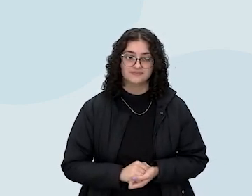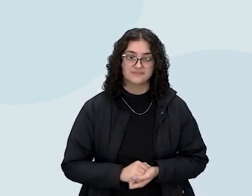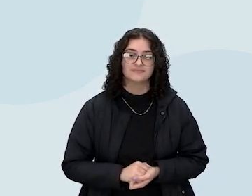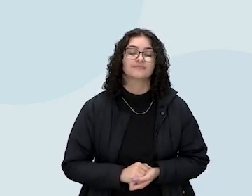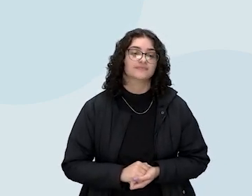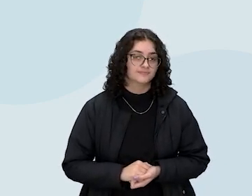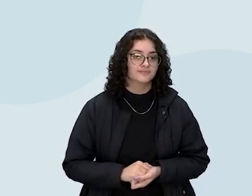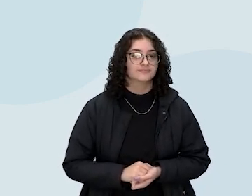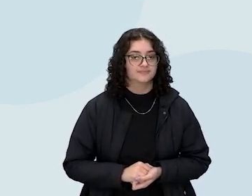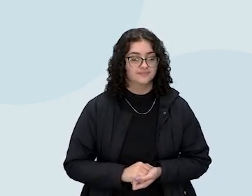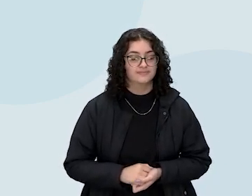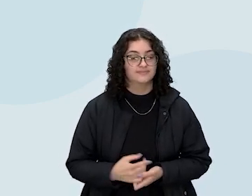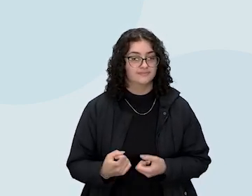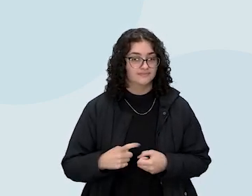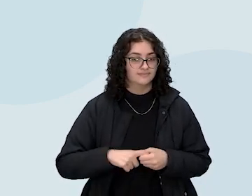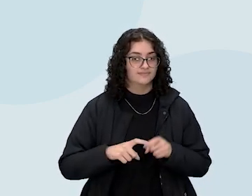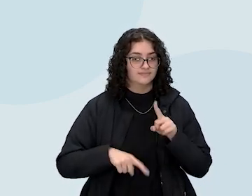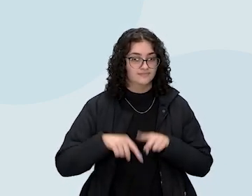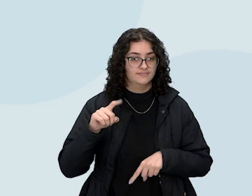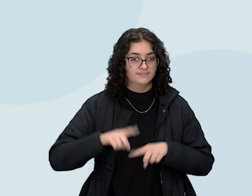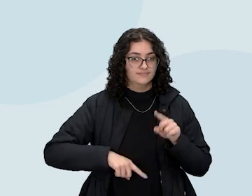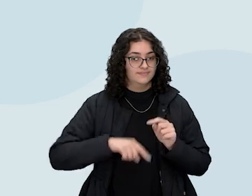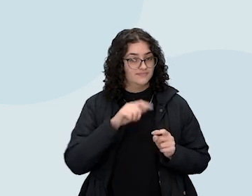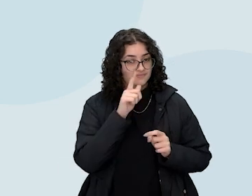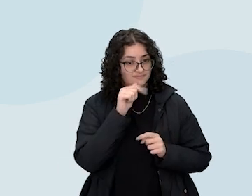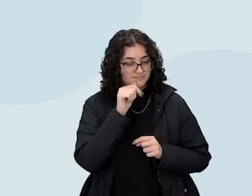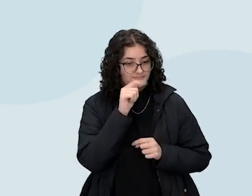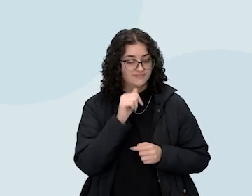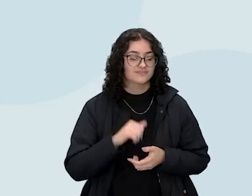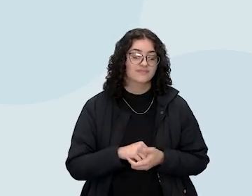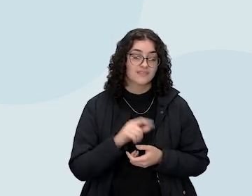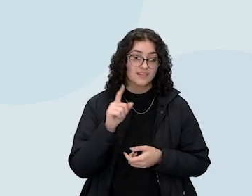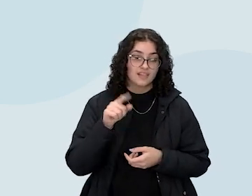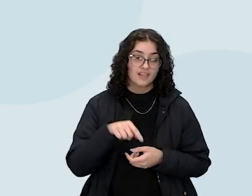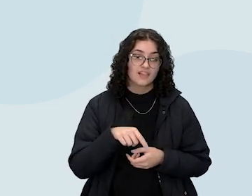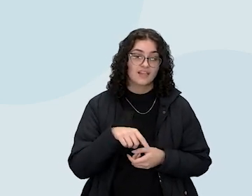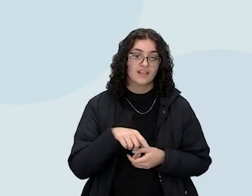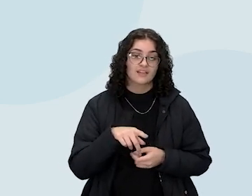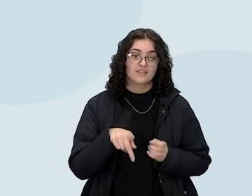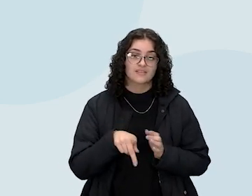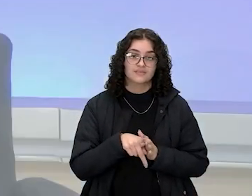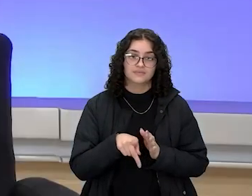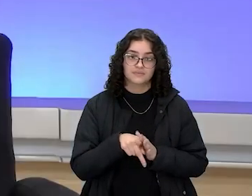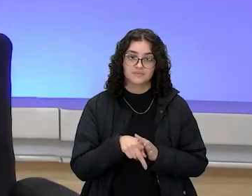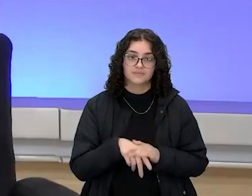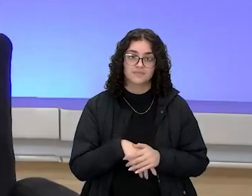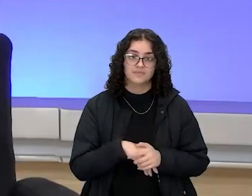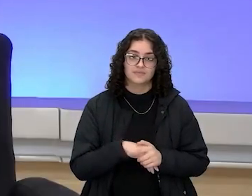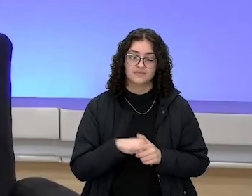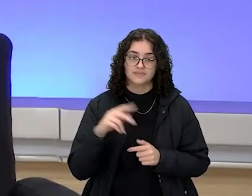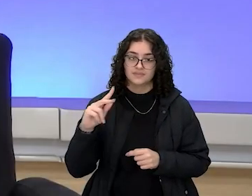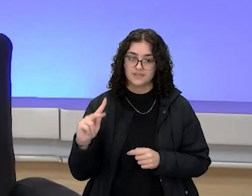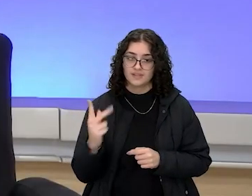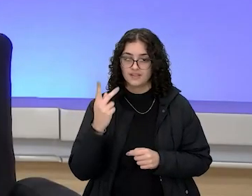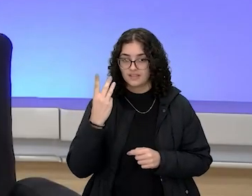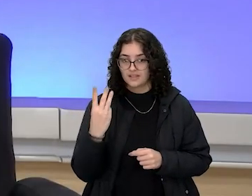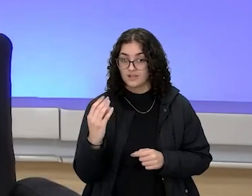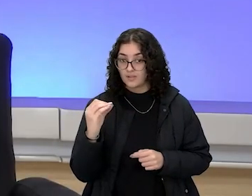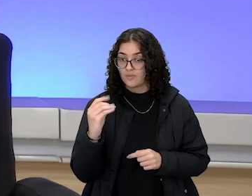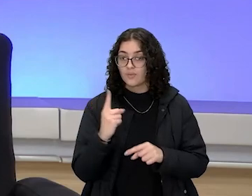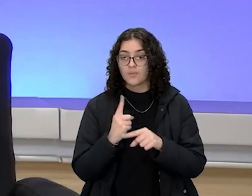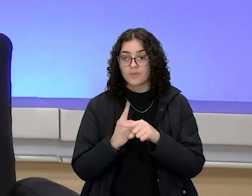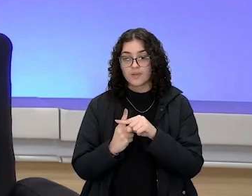então voltando, o produto iônico da água é o produto dos íons da água, que é o H3O+, e